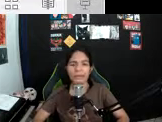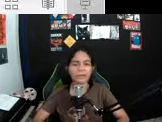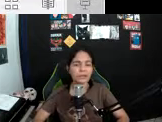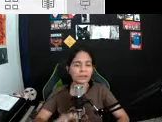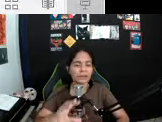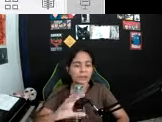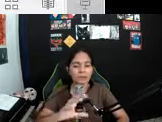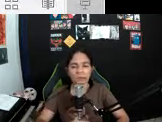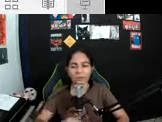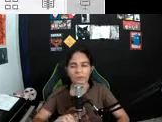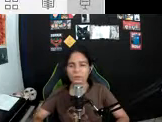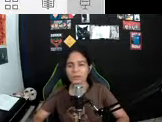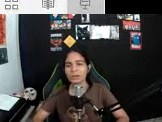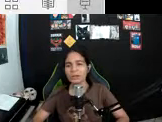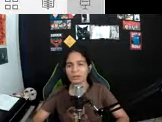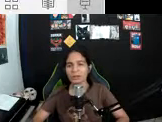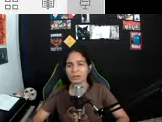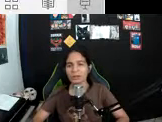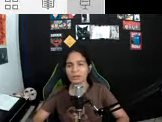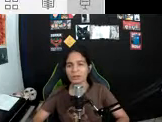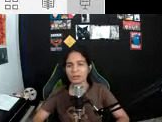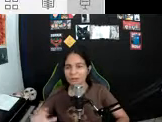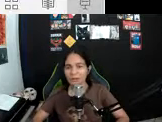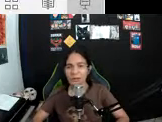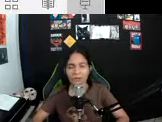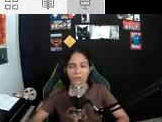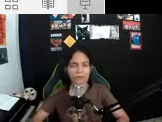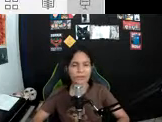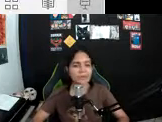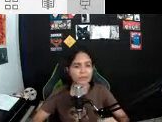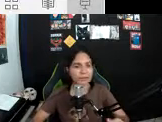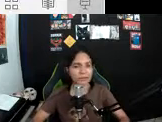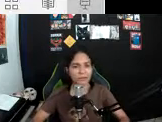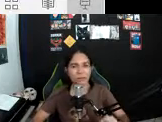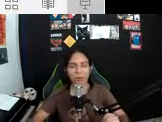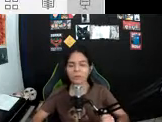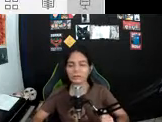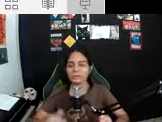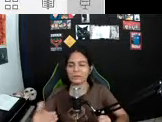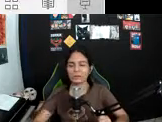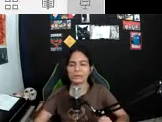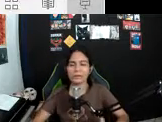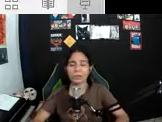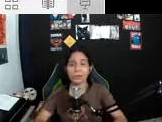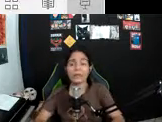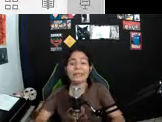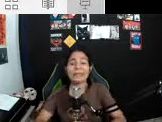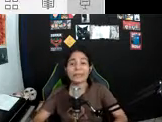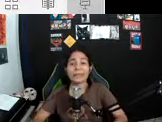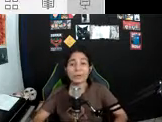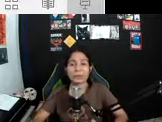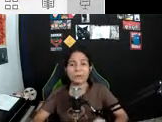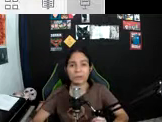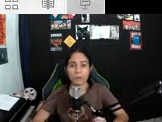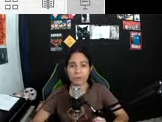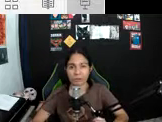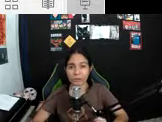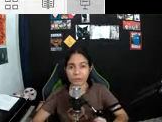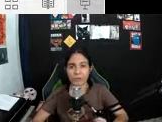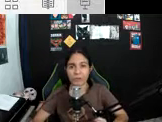né? Seja no seu ambiente de trabalho, seja na sua casa, seja na rua, seja na escola, seja